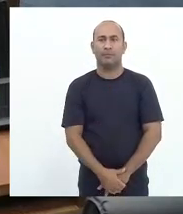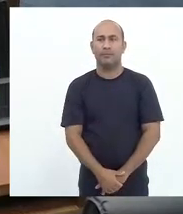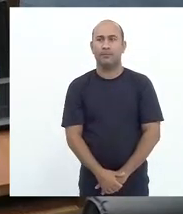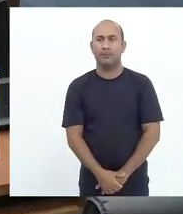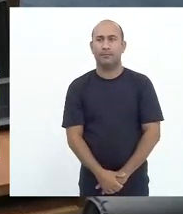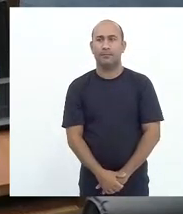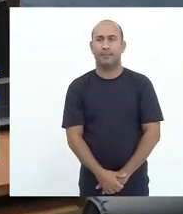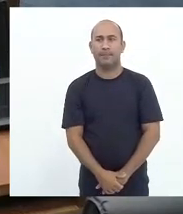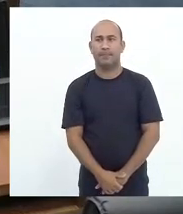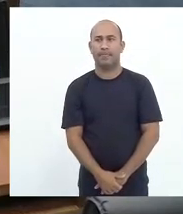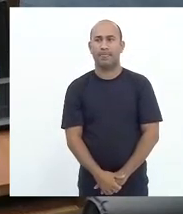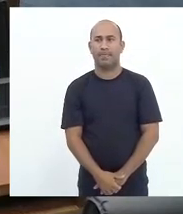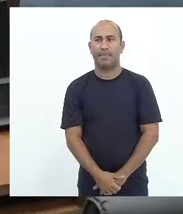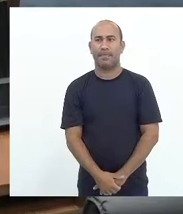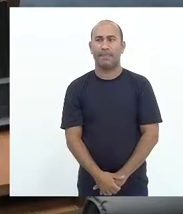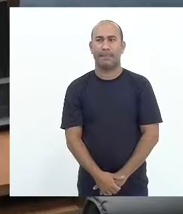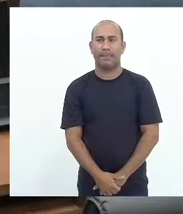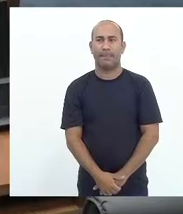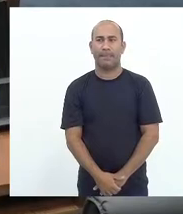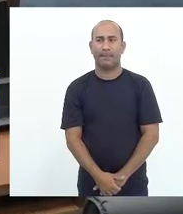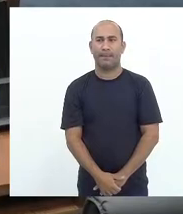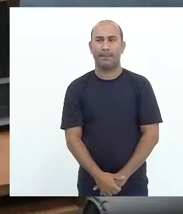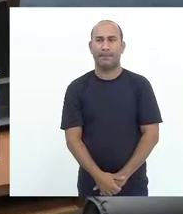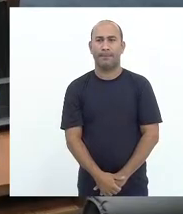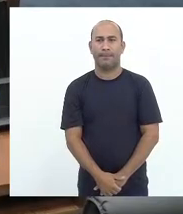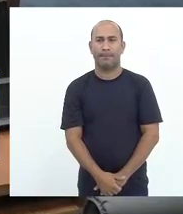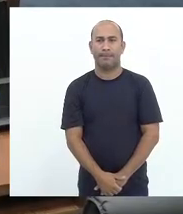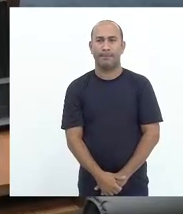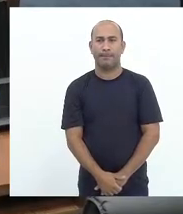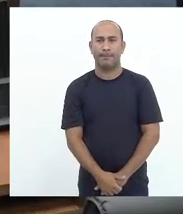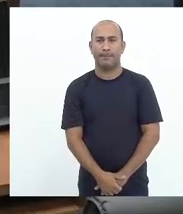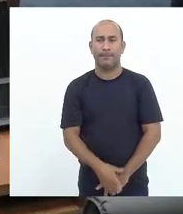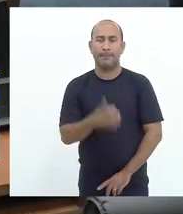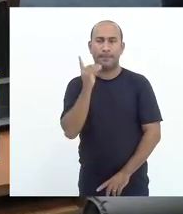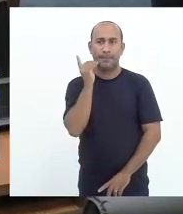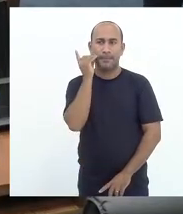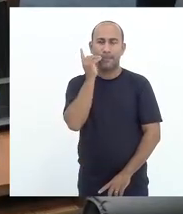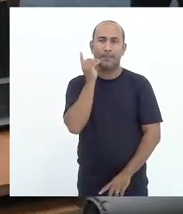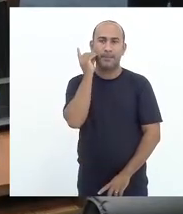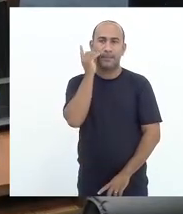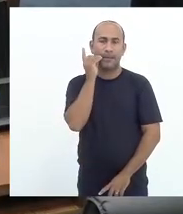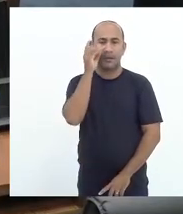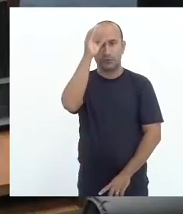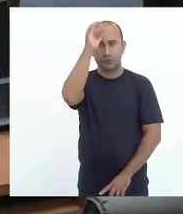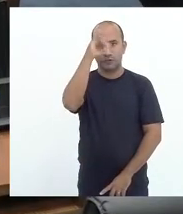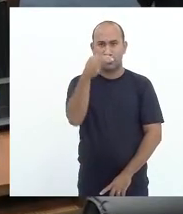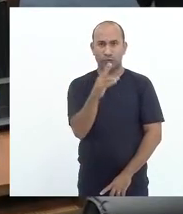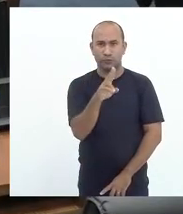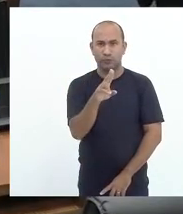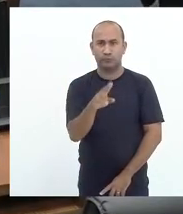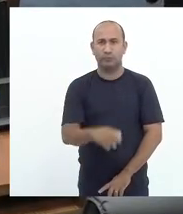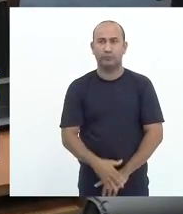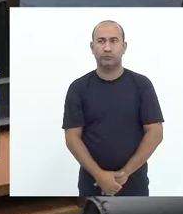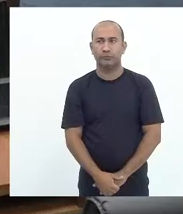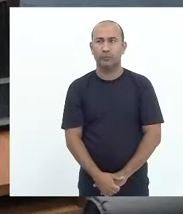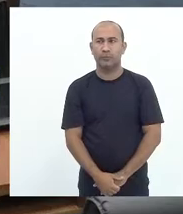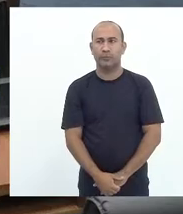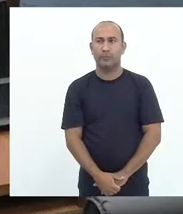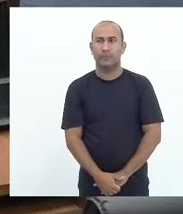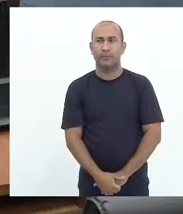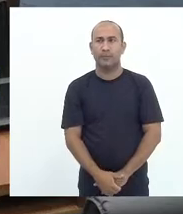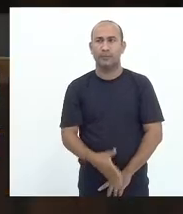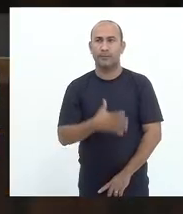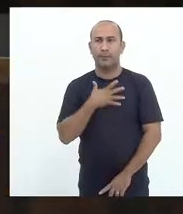Eu posso? Pode, claro. A avó. Deputada Tia Ju. Meu